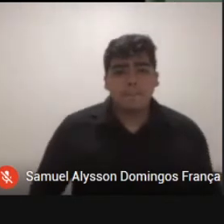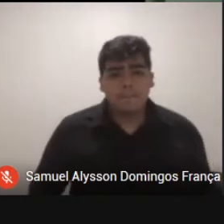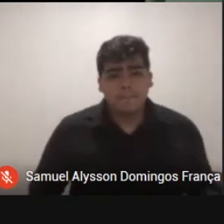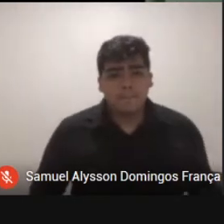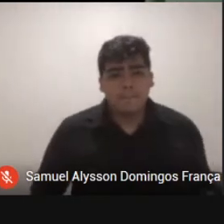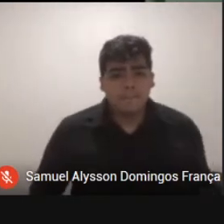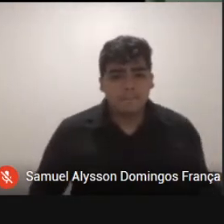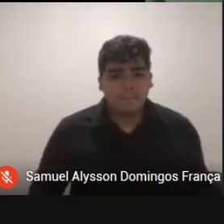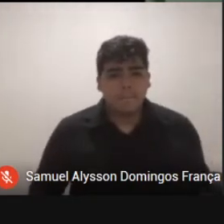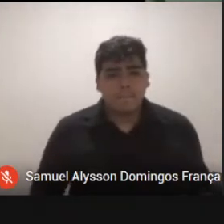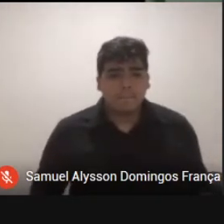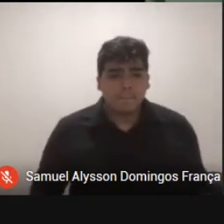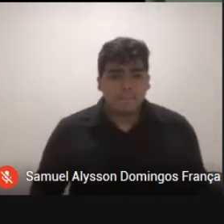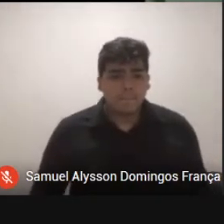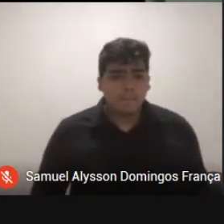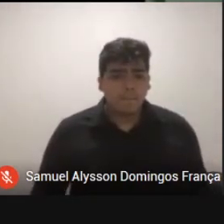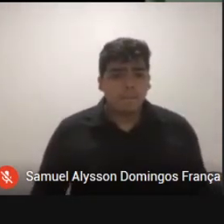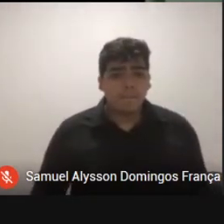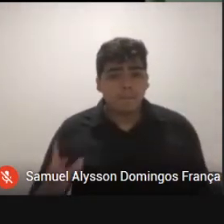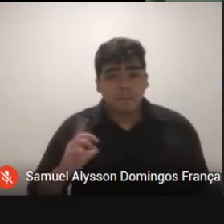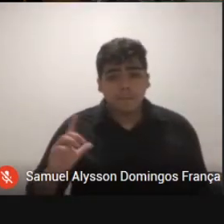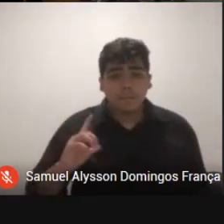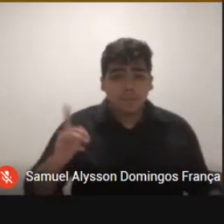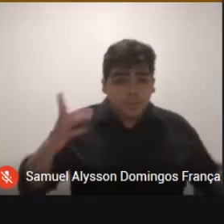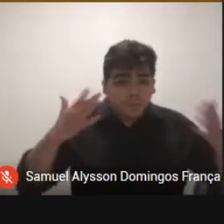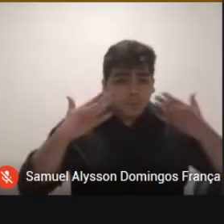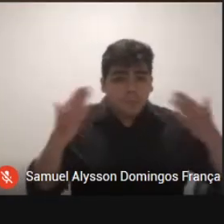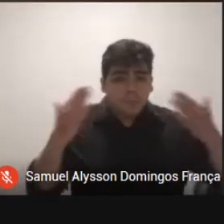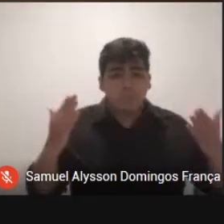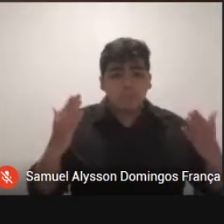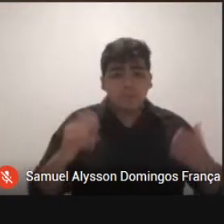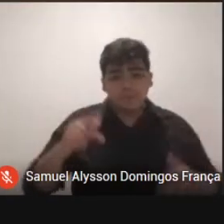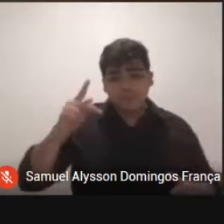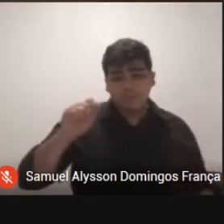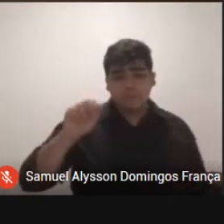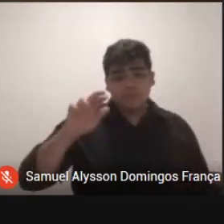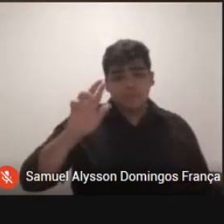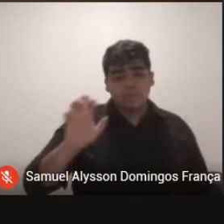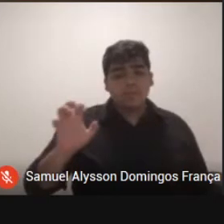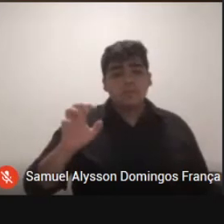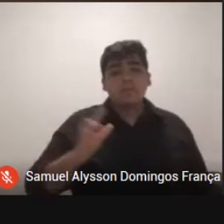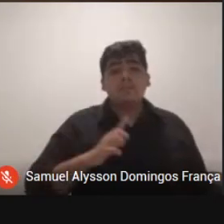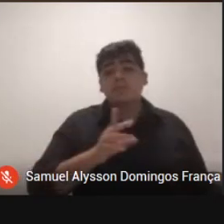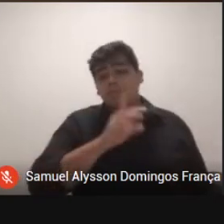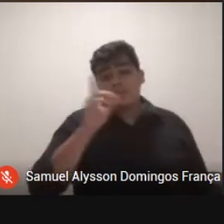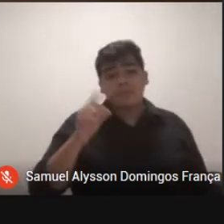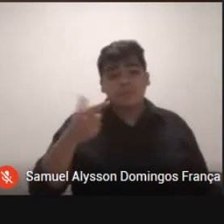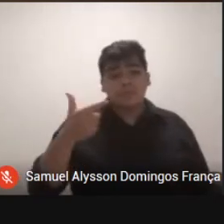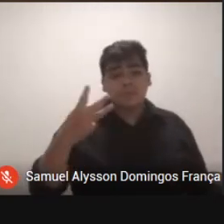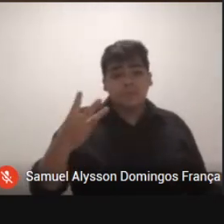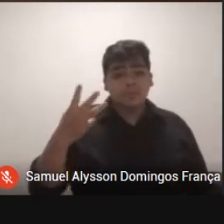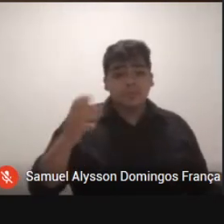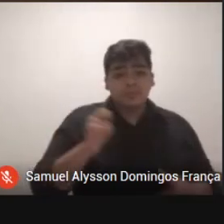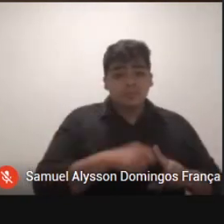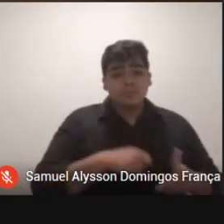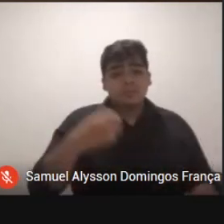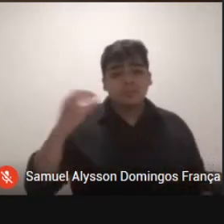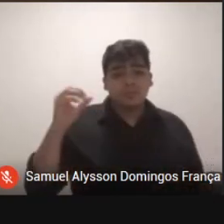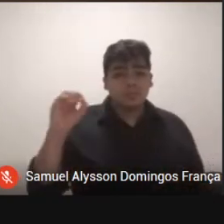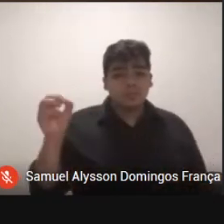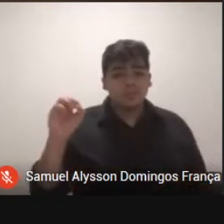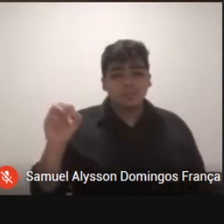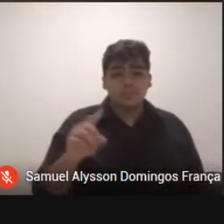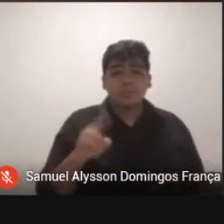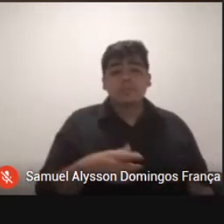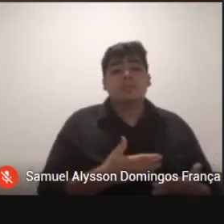A ação do parque se deu no dia 23 de outubro, tá? Foi o dia que iniciou a SECT,